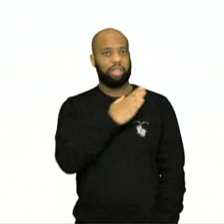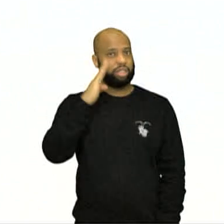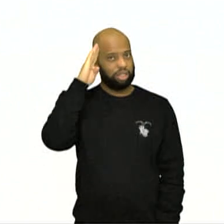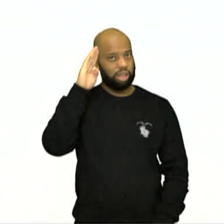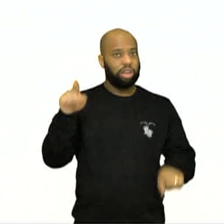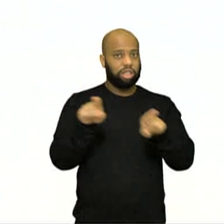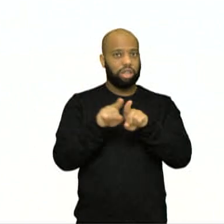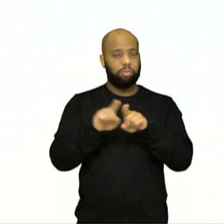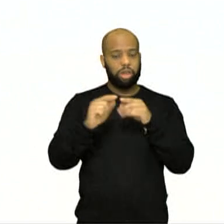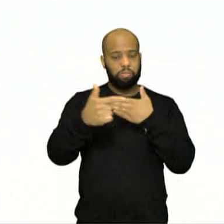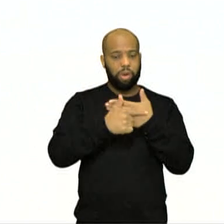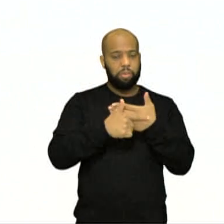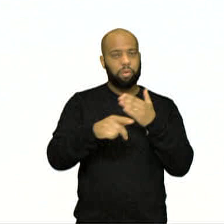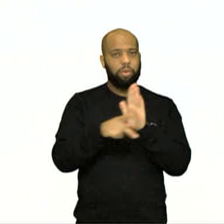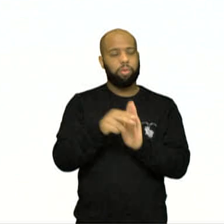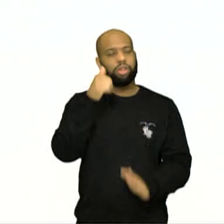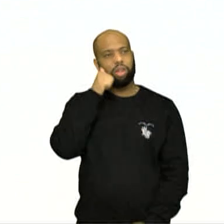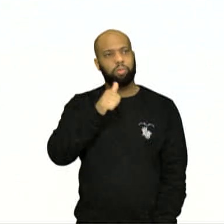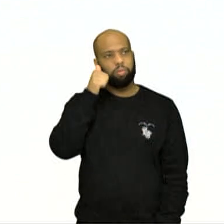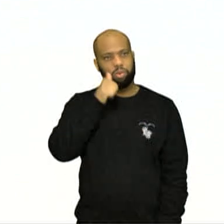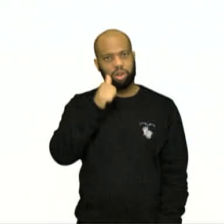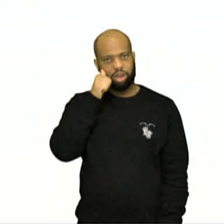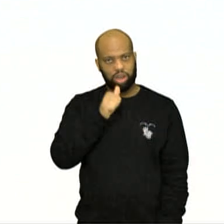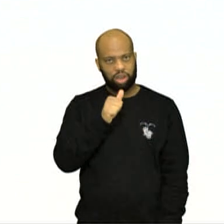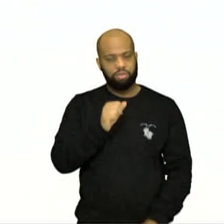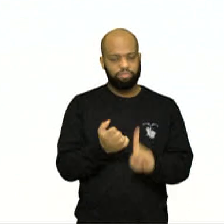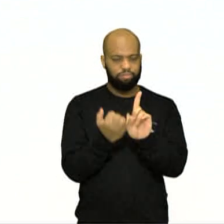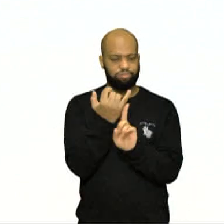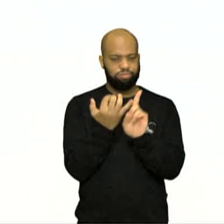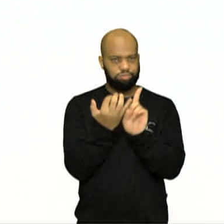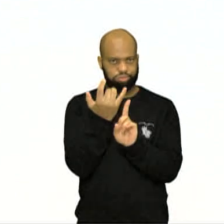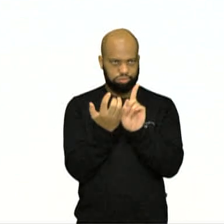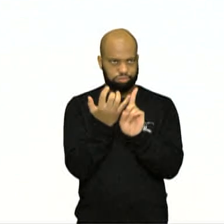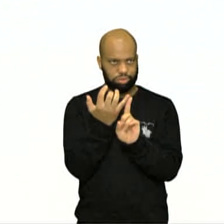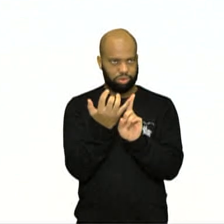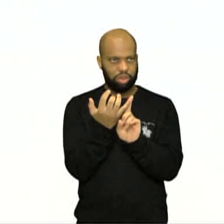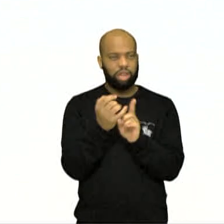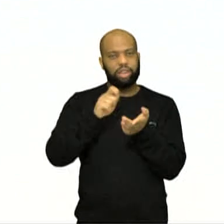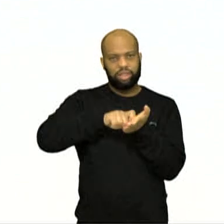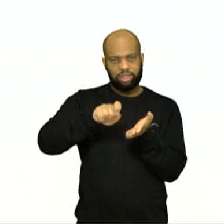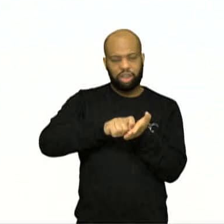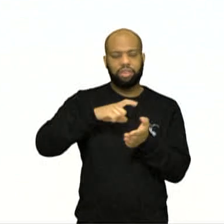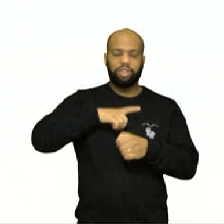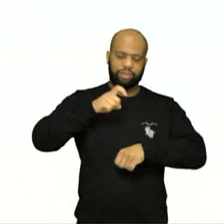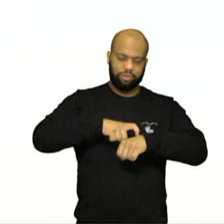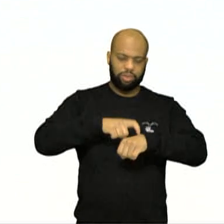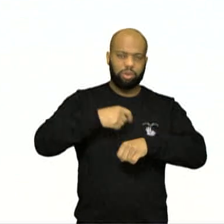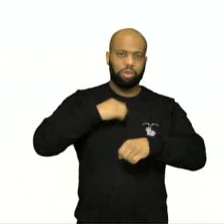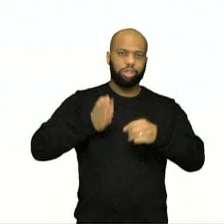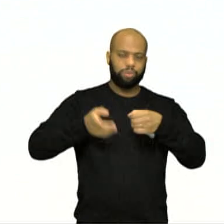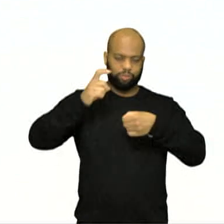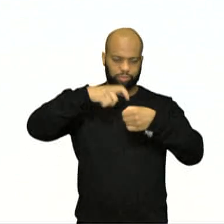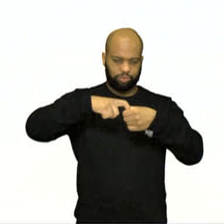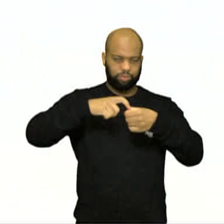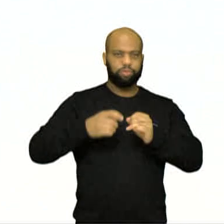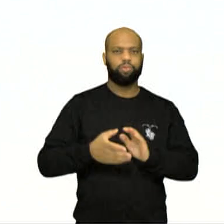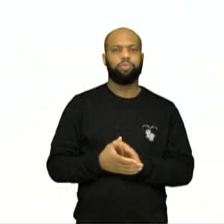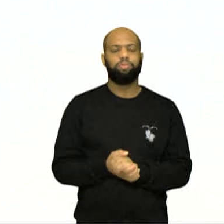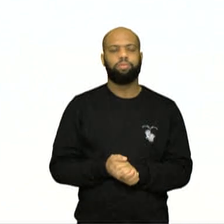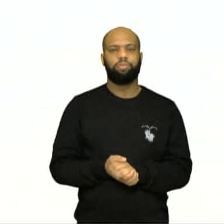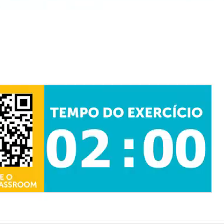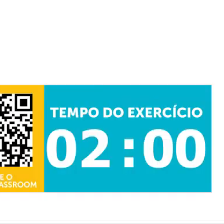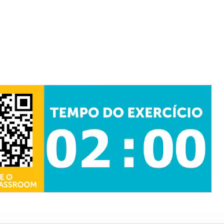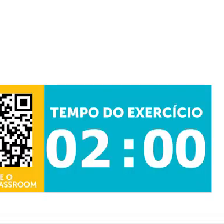papel de Joana d'Arc. Aqui a gente tem a Joana d'Arc na Batalha de Orleans. Beleza? Vou dar um tempinho para vocês e já voltamos.